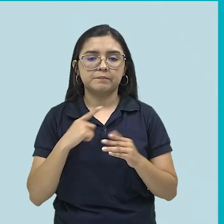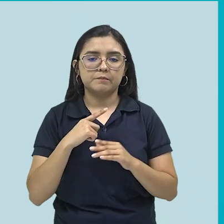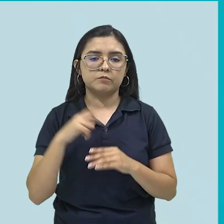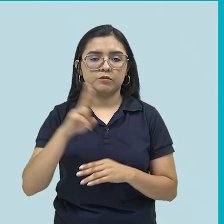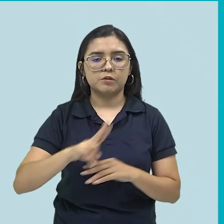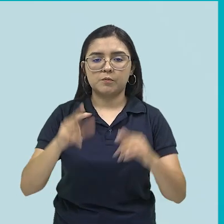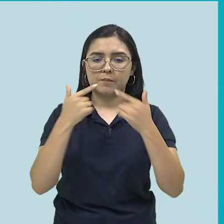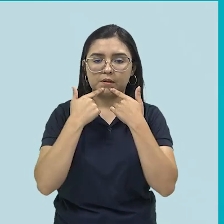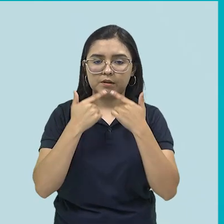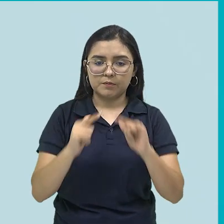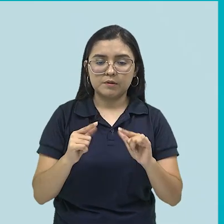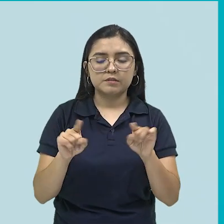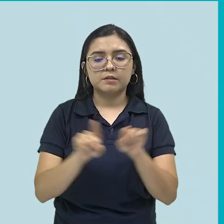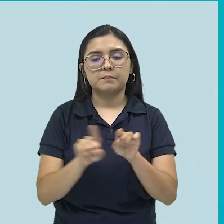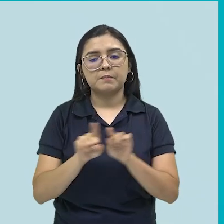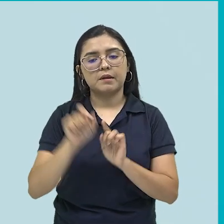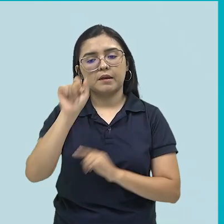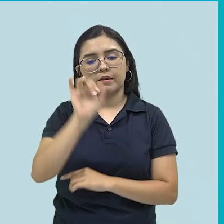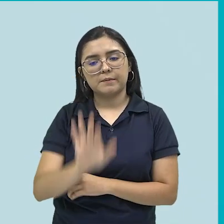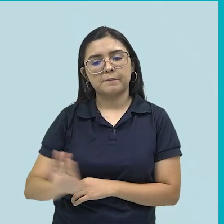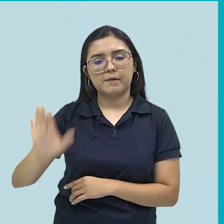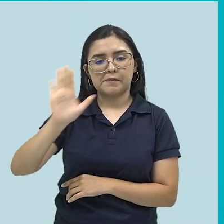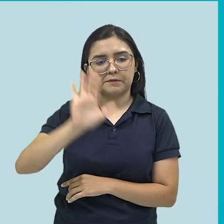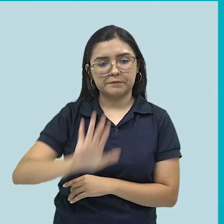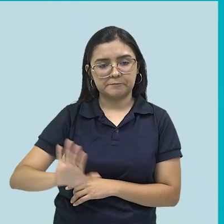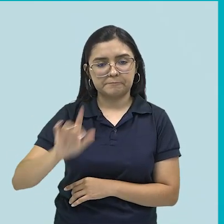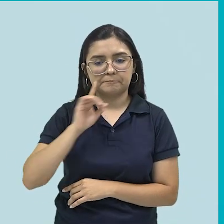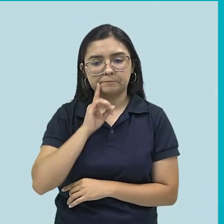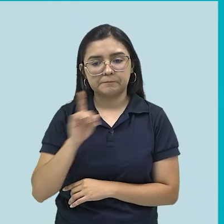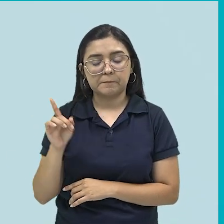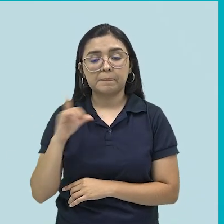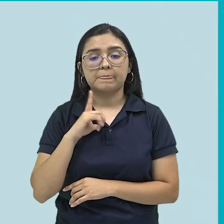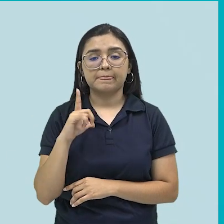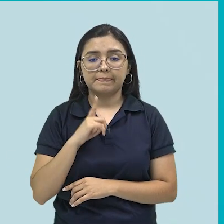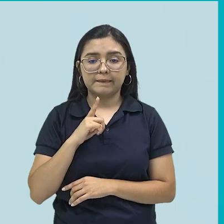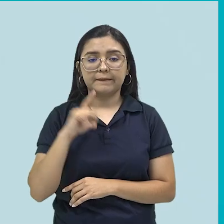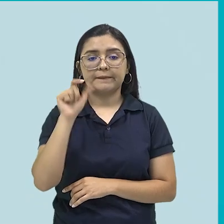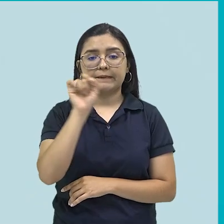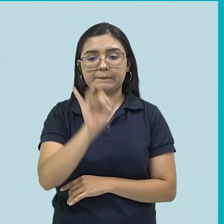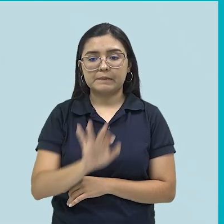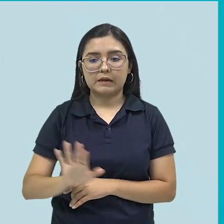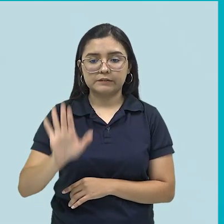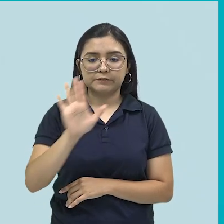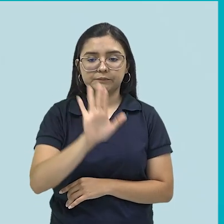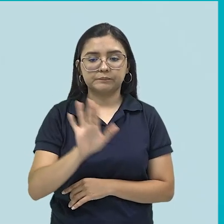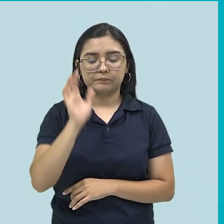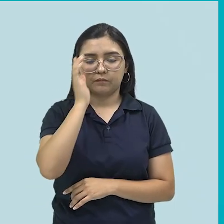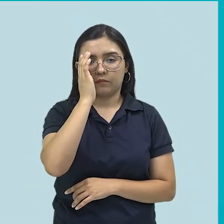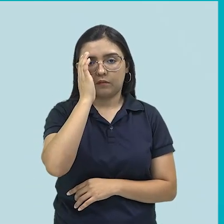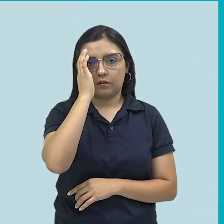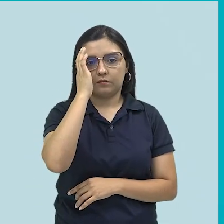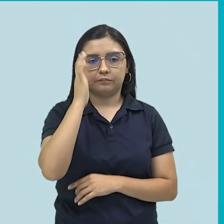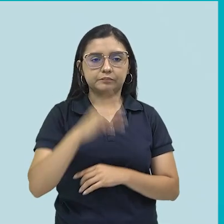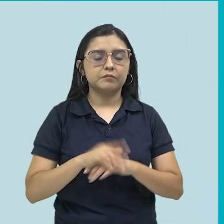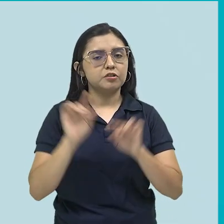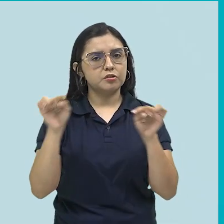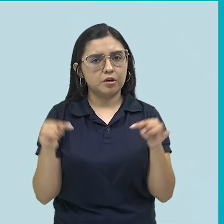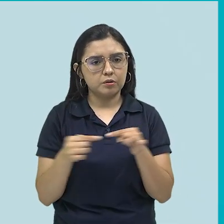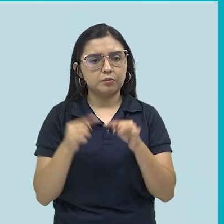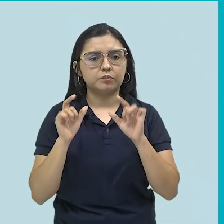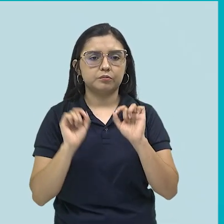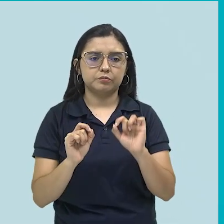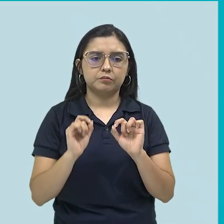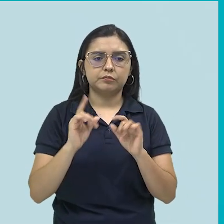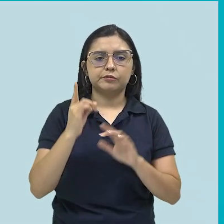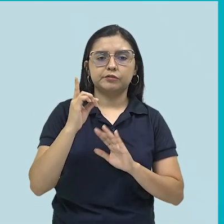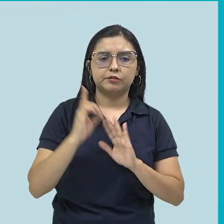também por elementos visuais. Então você vê que nós temos aí imagens que tem a ver com direitos